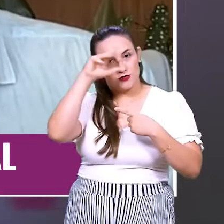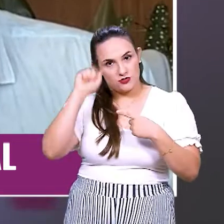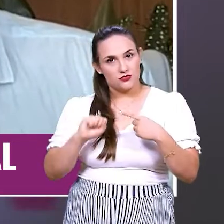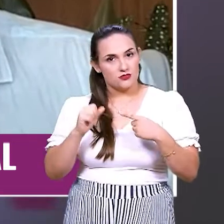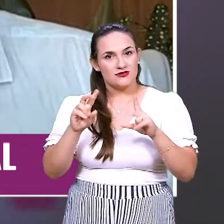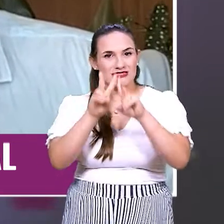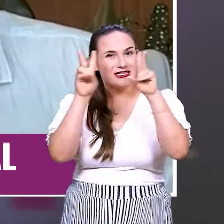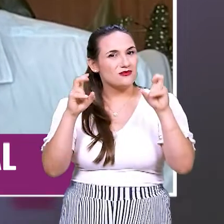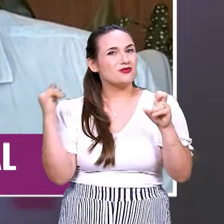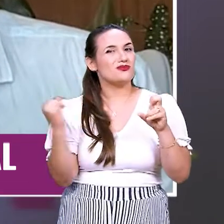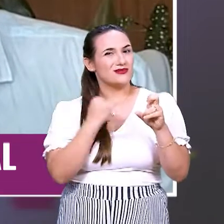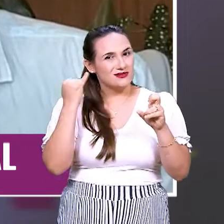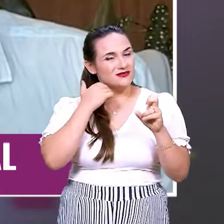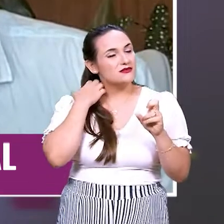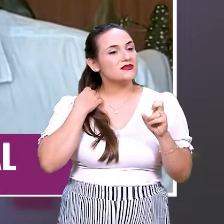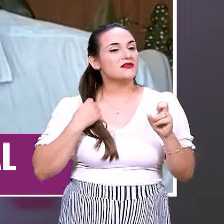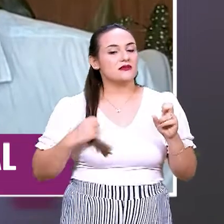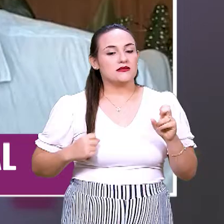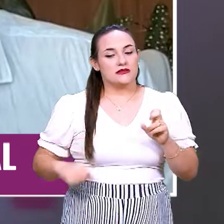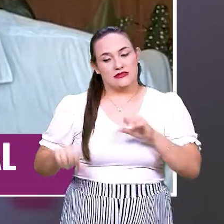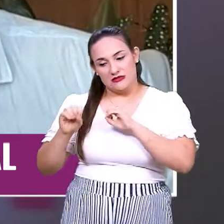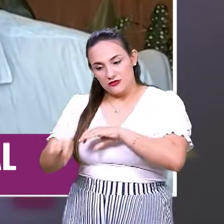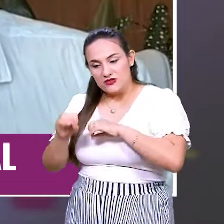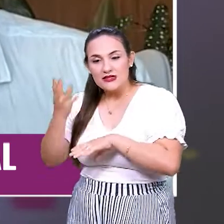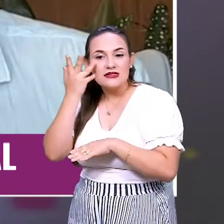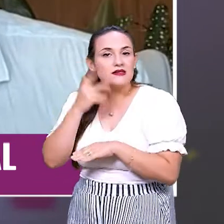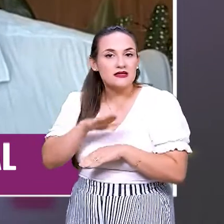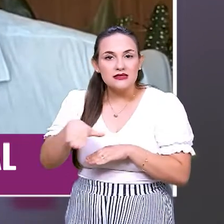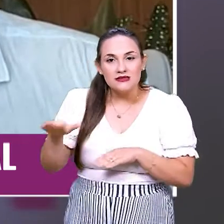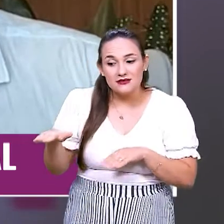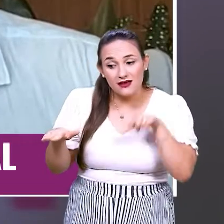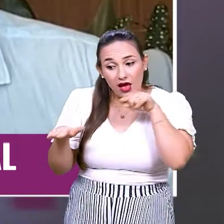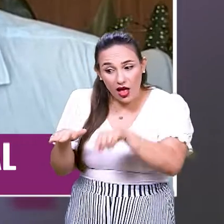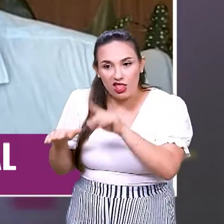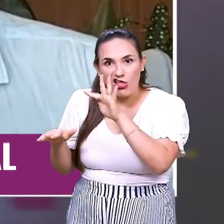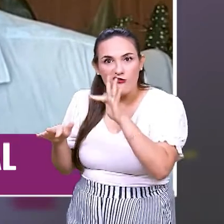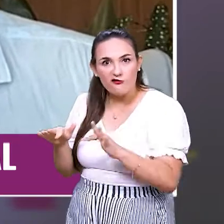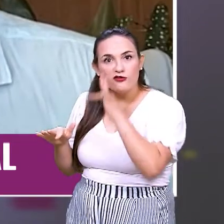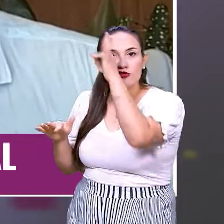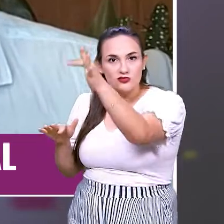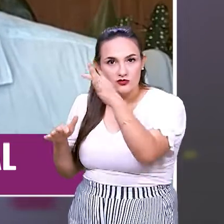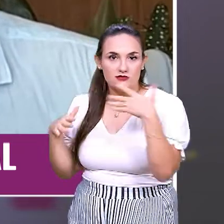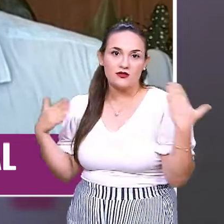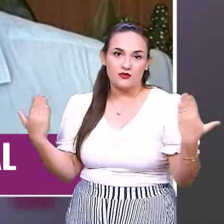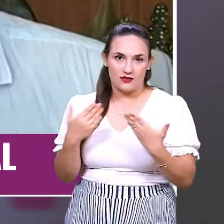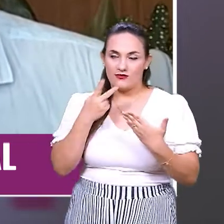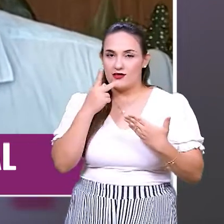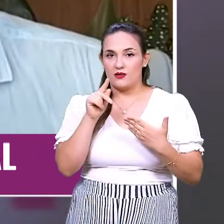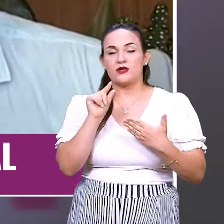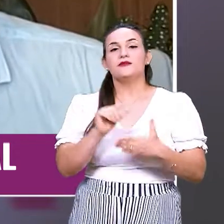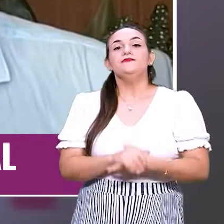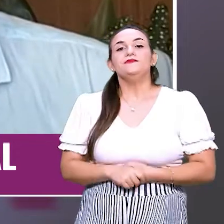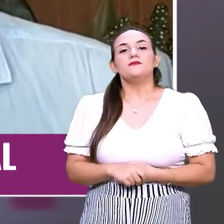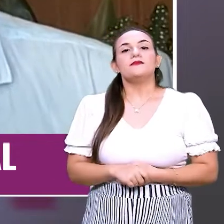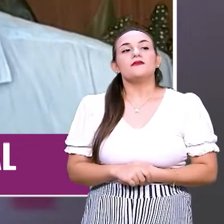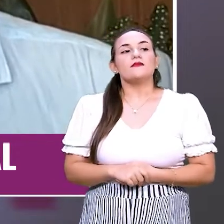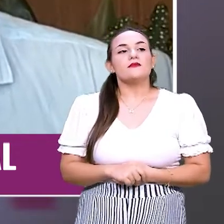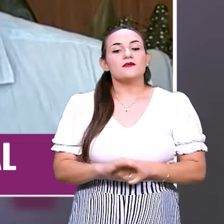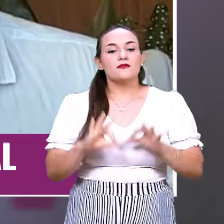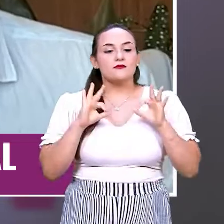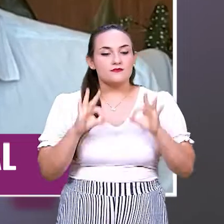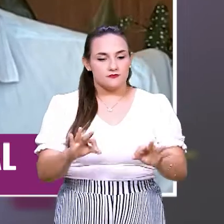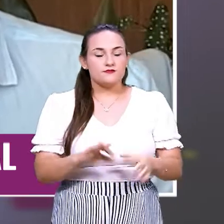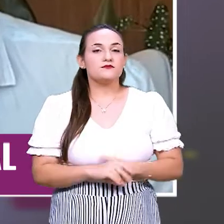falando desse assunto que é tão importante, né? A educação das nossas crianças, sobre o nosso futuro. A gente vai conversar aqui hoje. Muito obrigado.